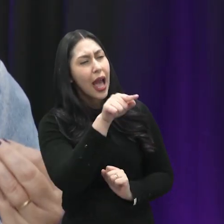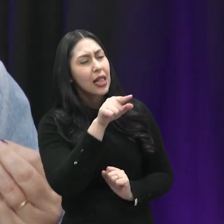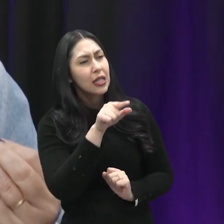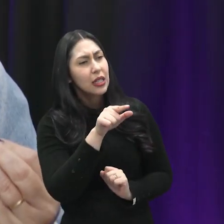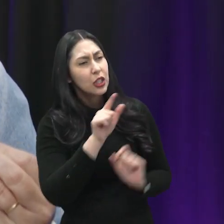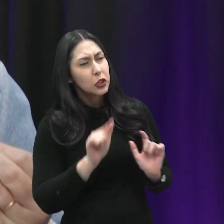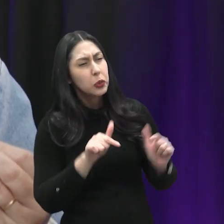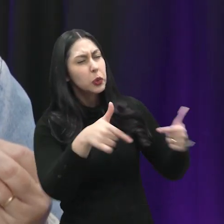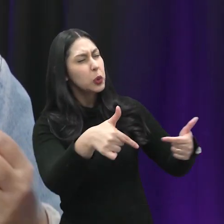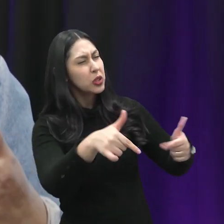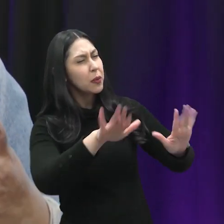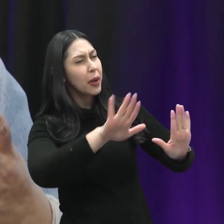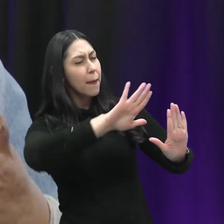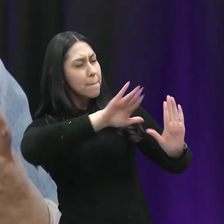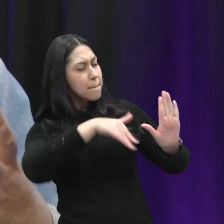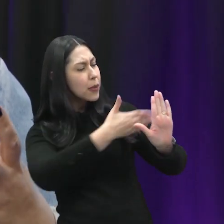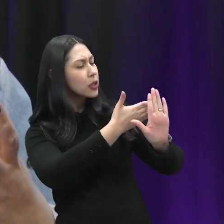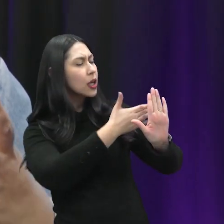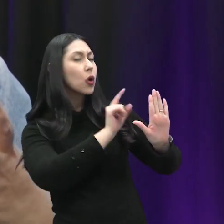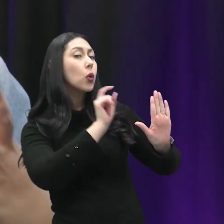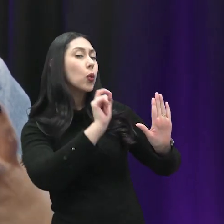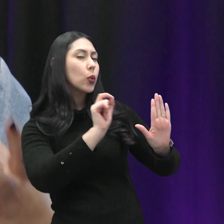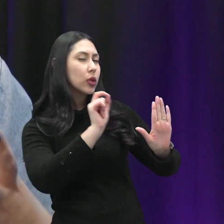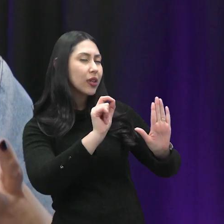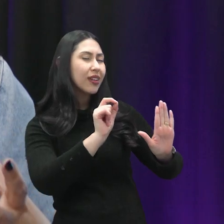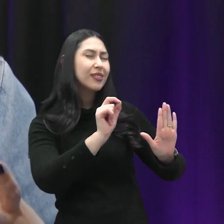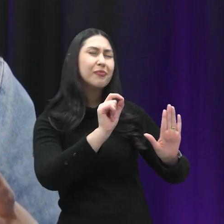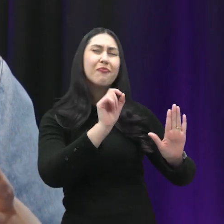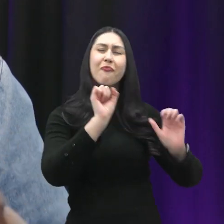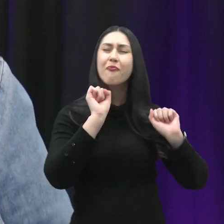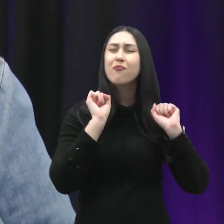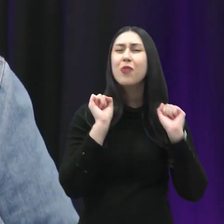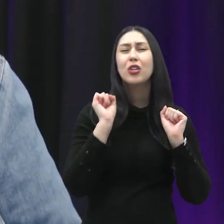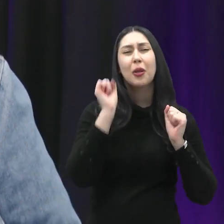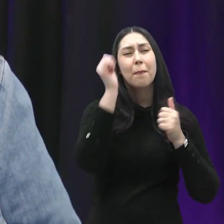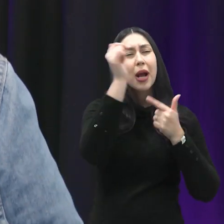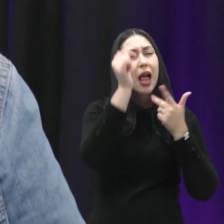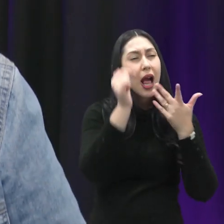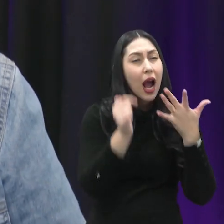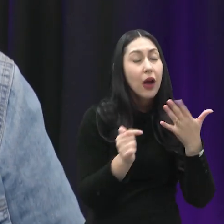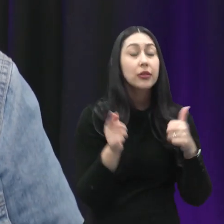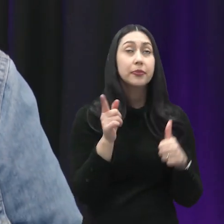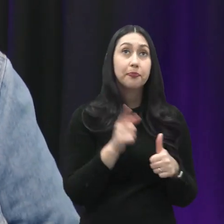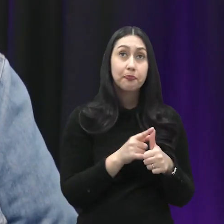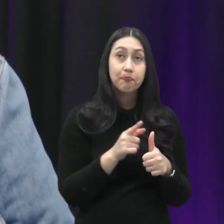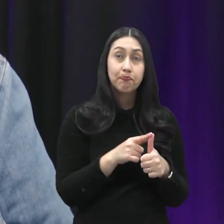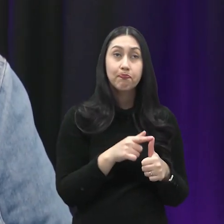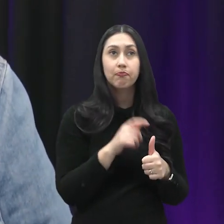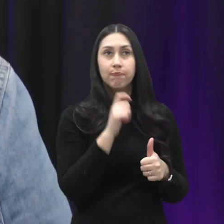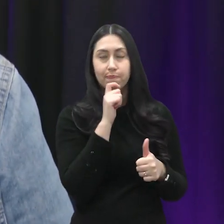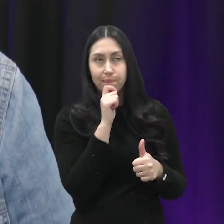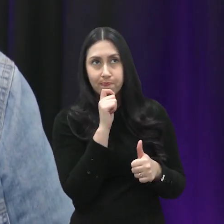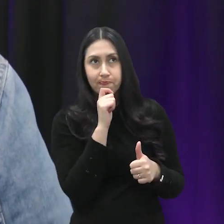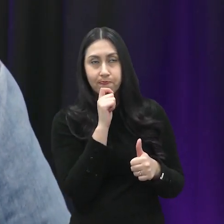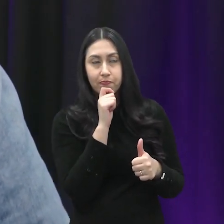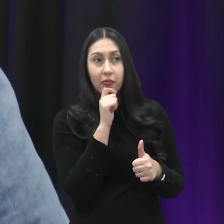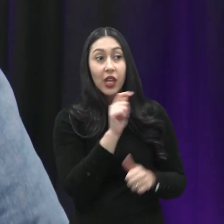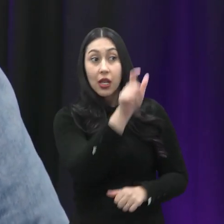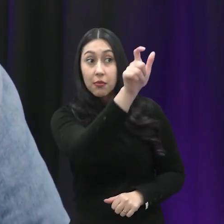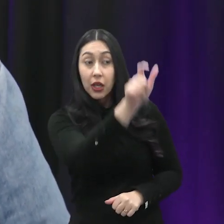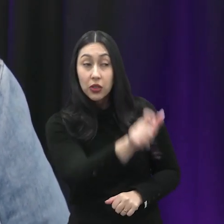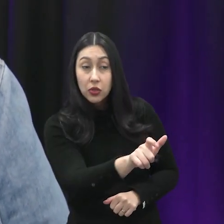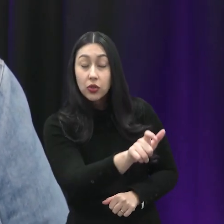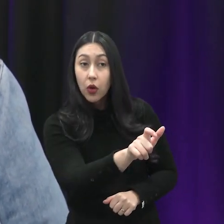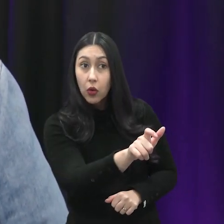disso tudo, né? Tem muita coisa, né? Primeiro, será que essa pessoa